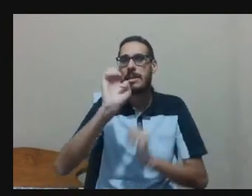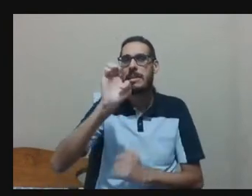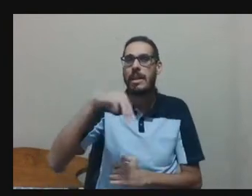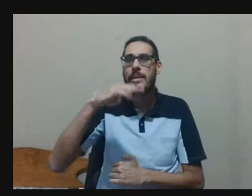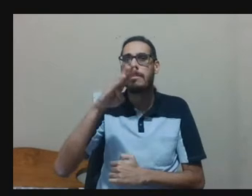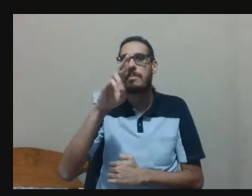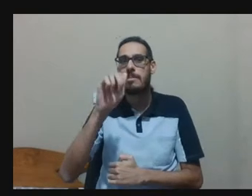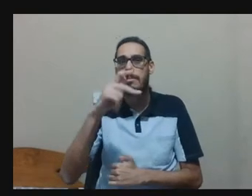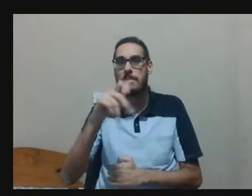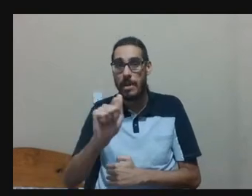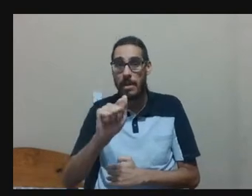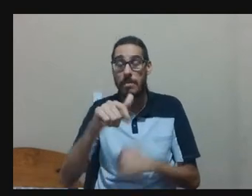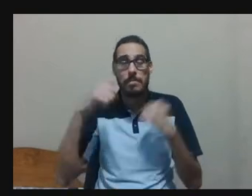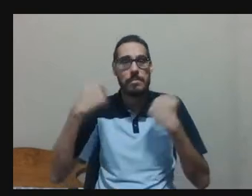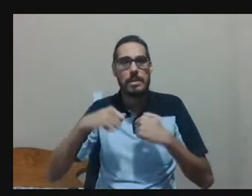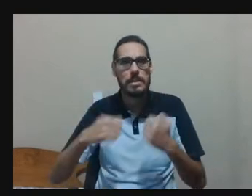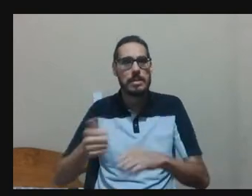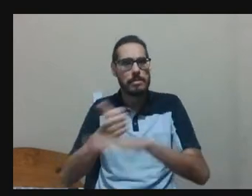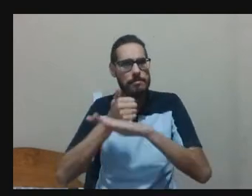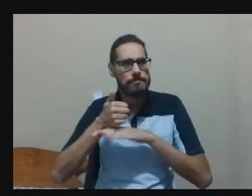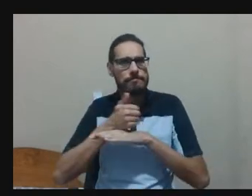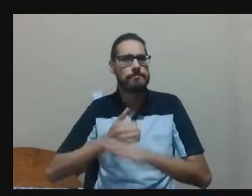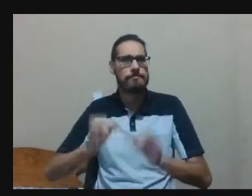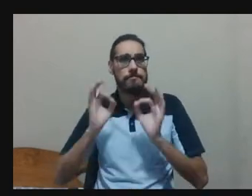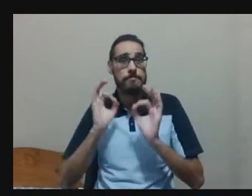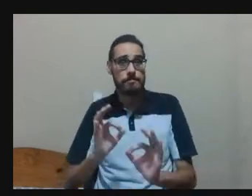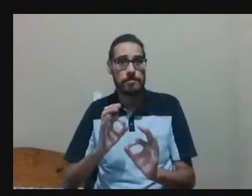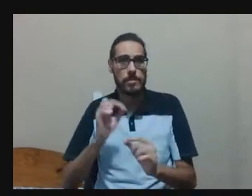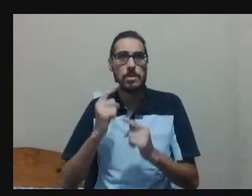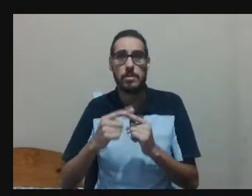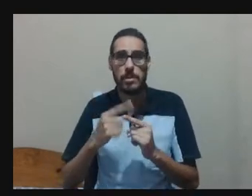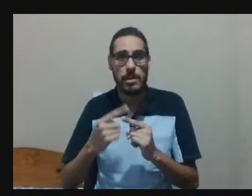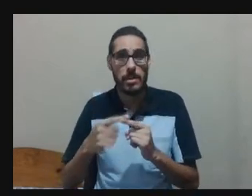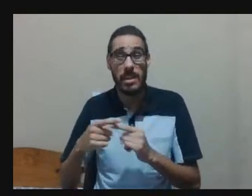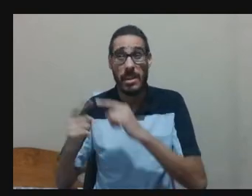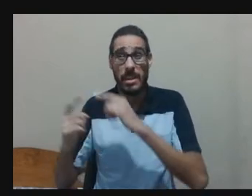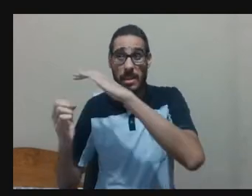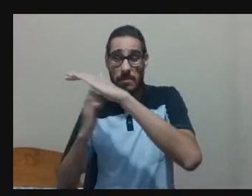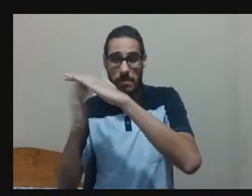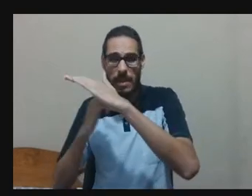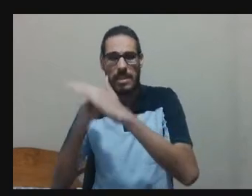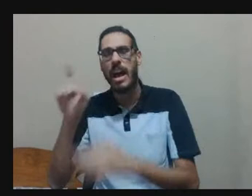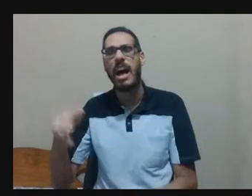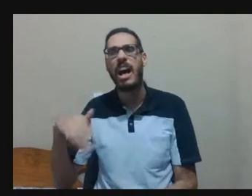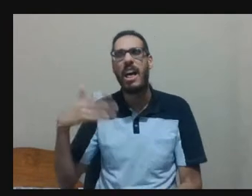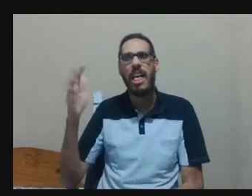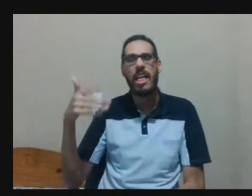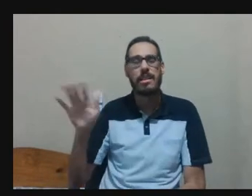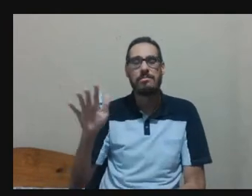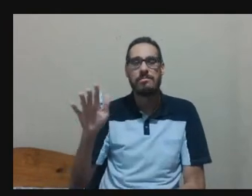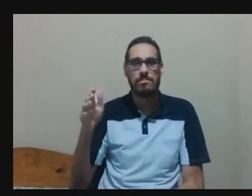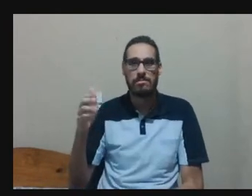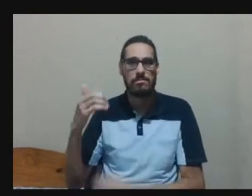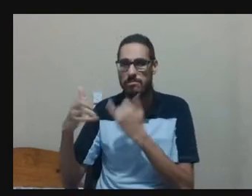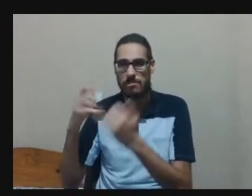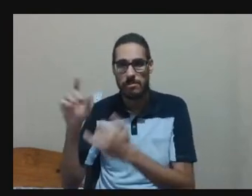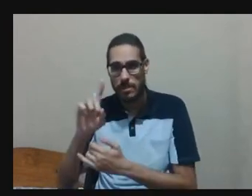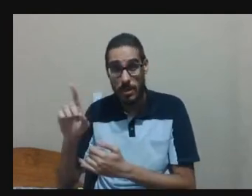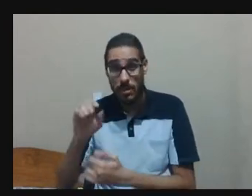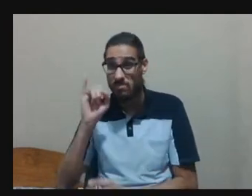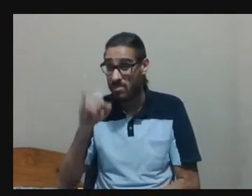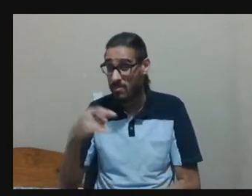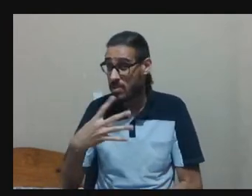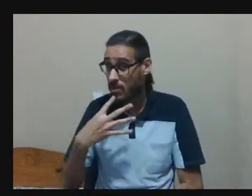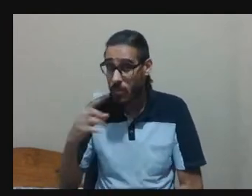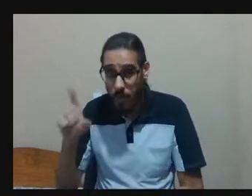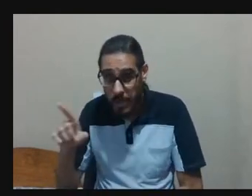profissional. Isso aqui não é brincadeira, não. Setor corporativo, ele não é brincadeira, não. E se você não conhece, você quer um filme para o resto da vida.